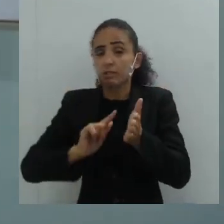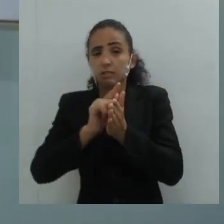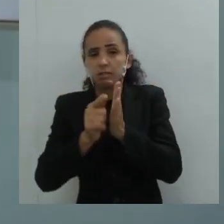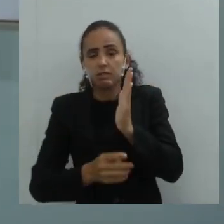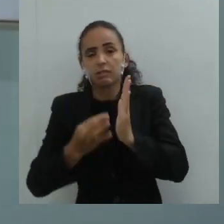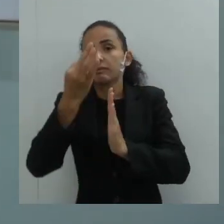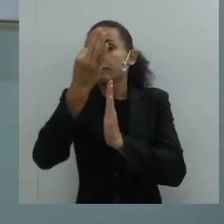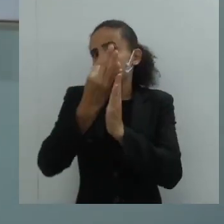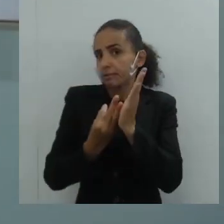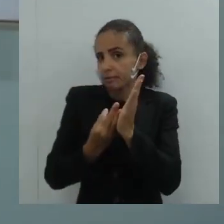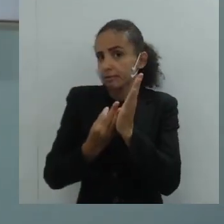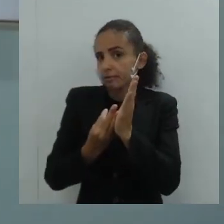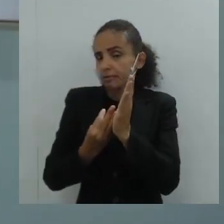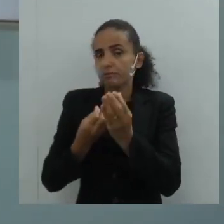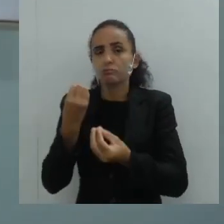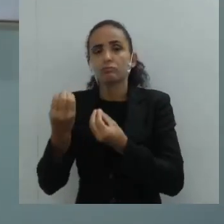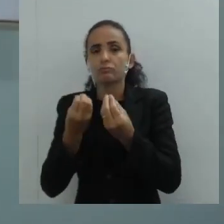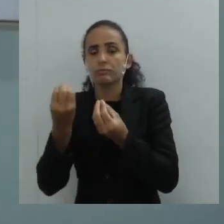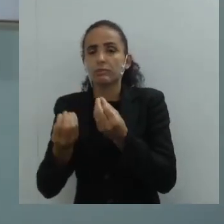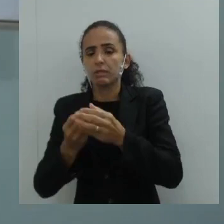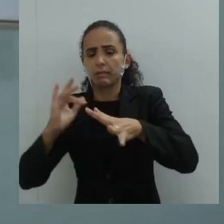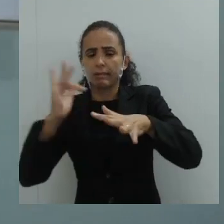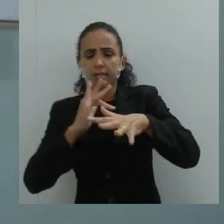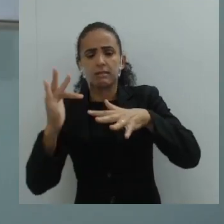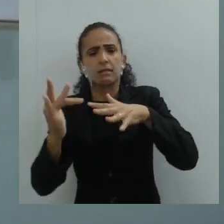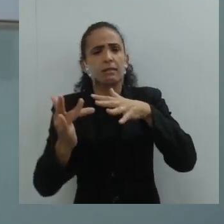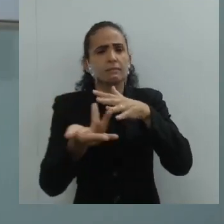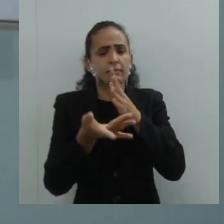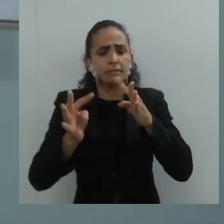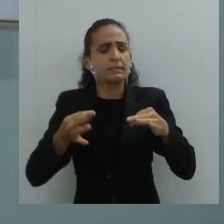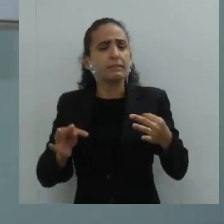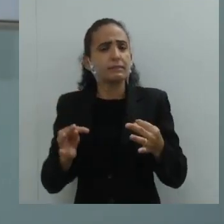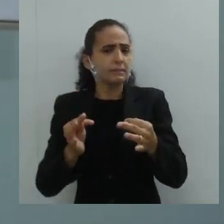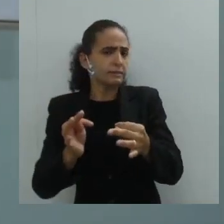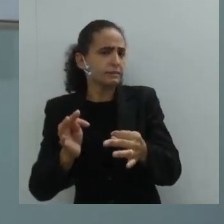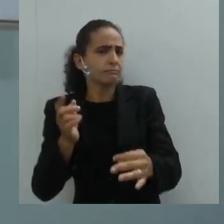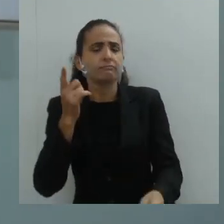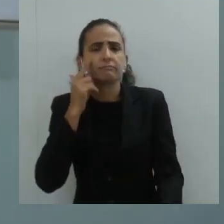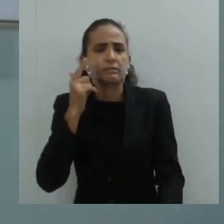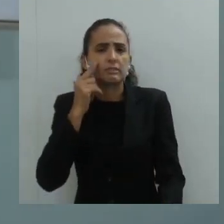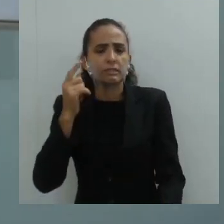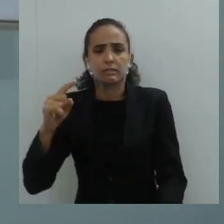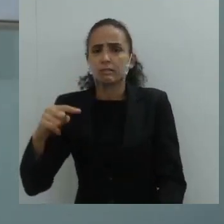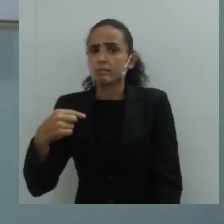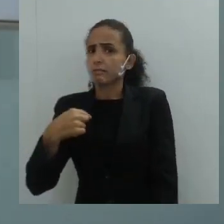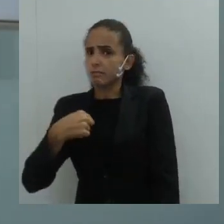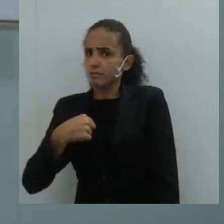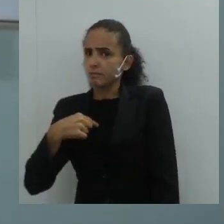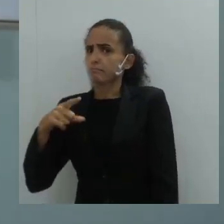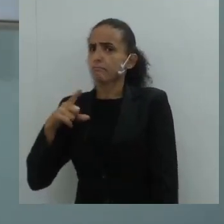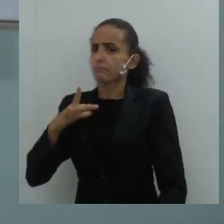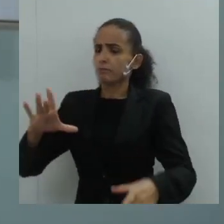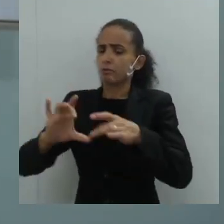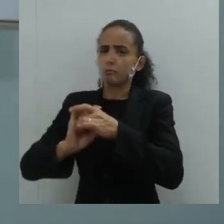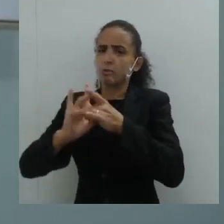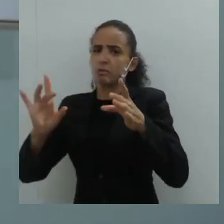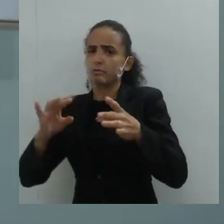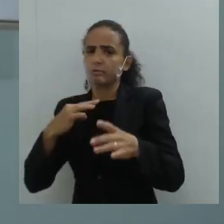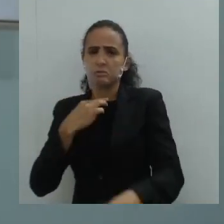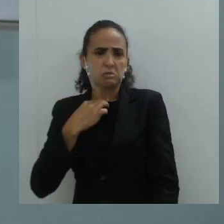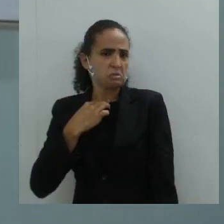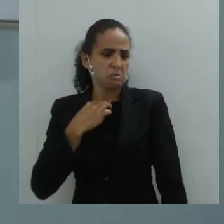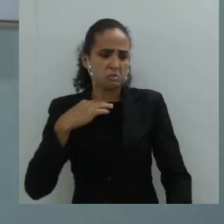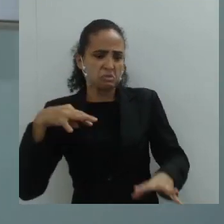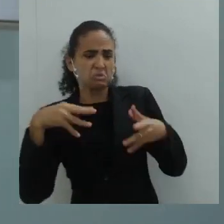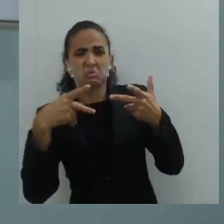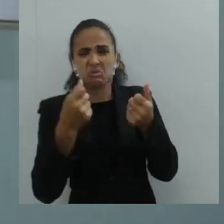gêneros textuais, a mídia, viram que mesmo que eu tenha a liberdade de expressão, eu não posso tudo. Eu